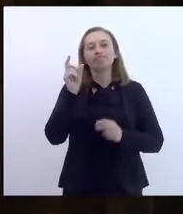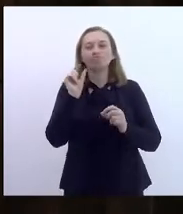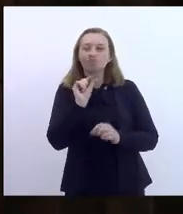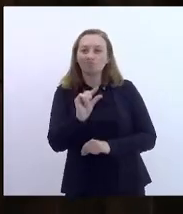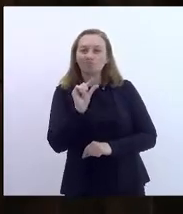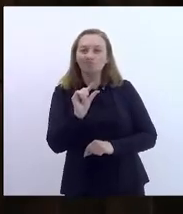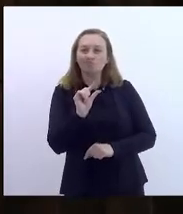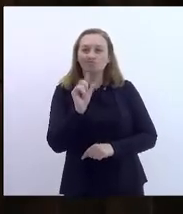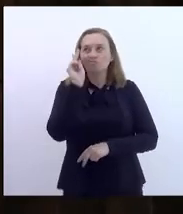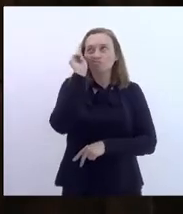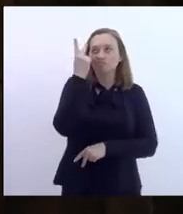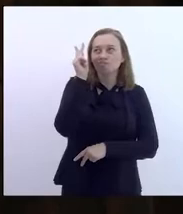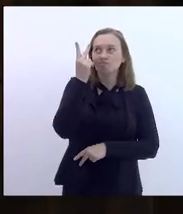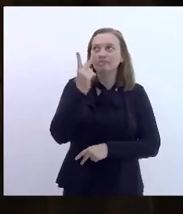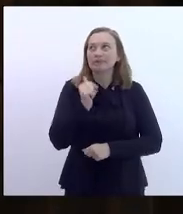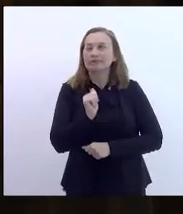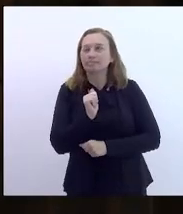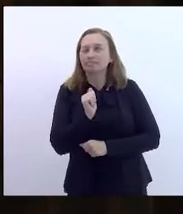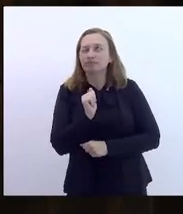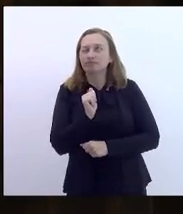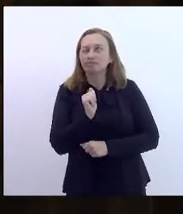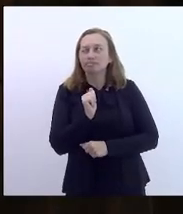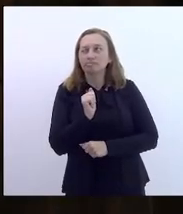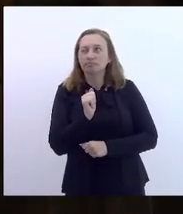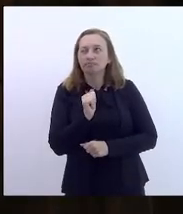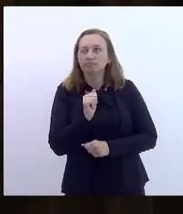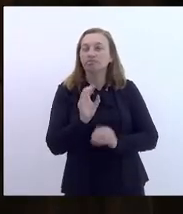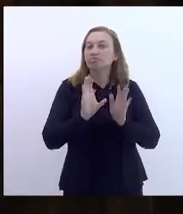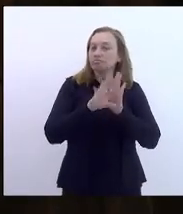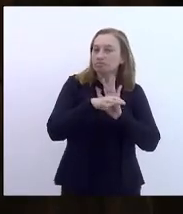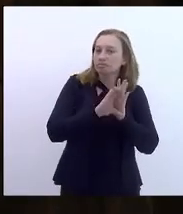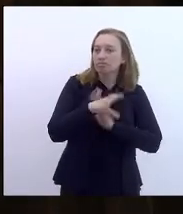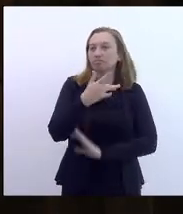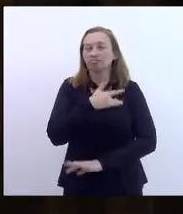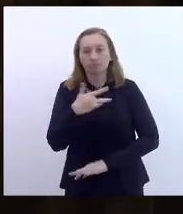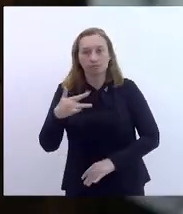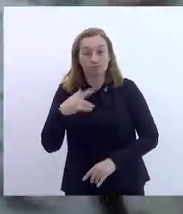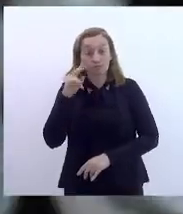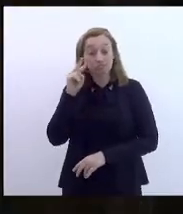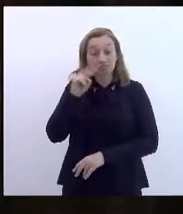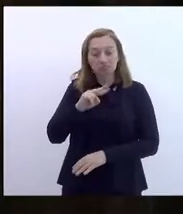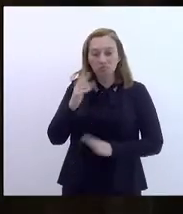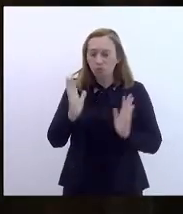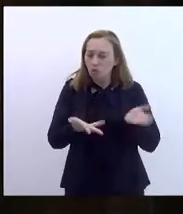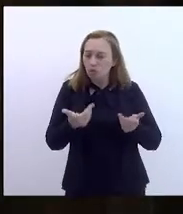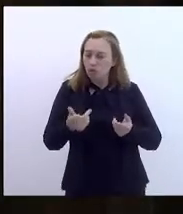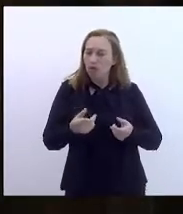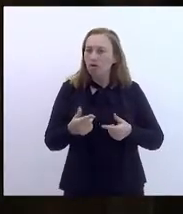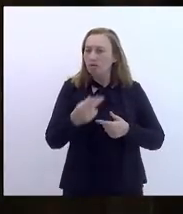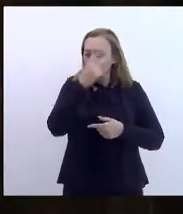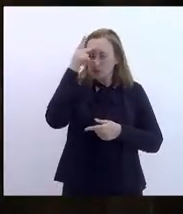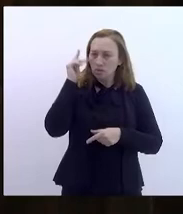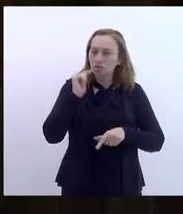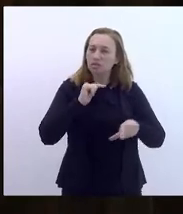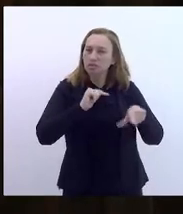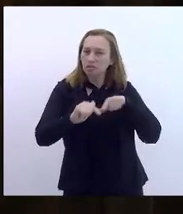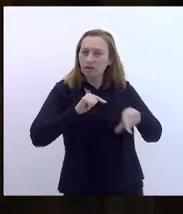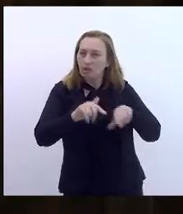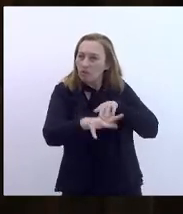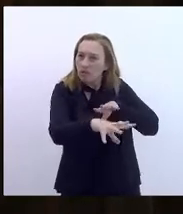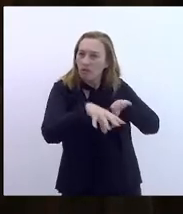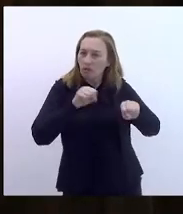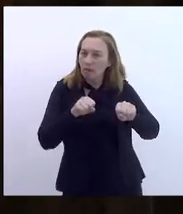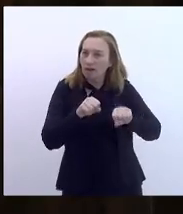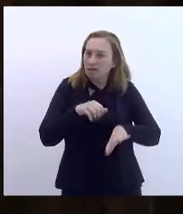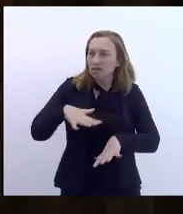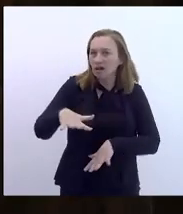para uma história para uma história da do conceito de saúde que a gente se ver hoje né como trabalhador se alguém que é formado